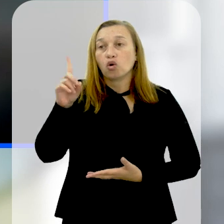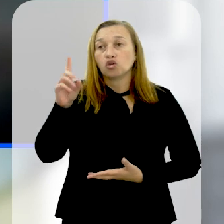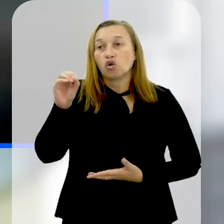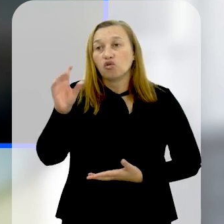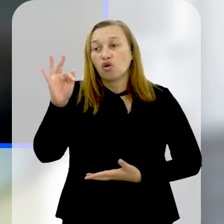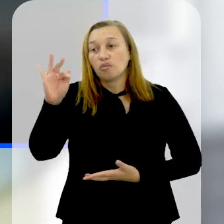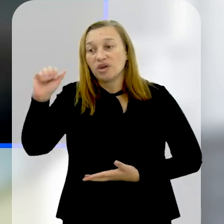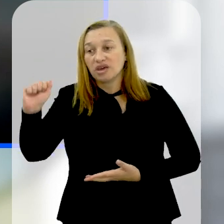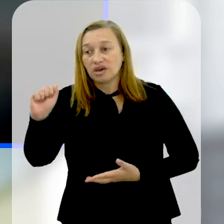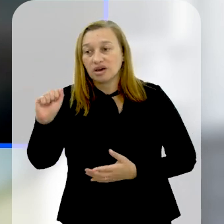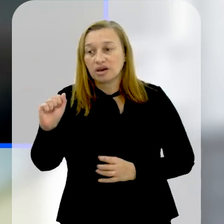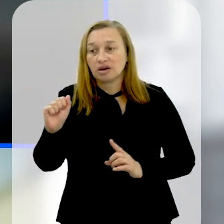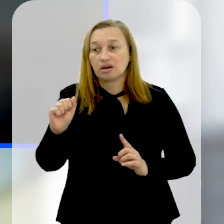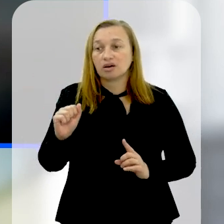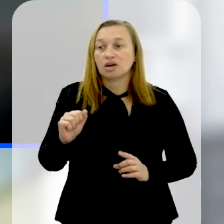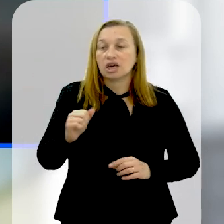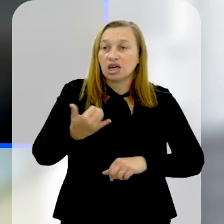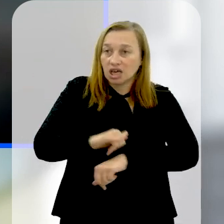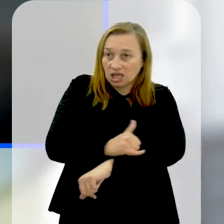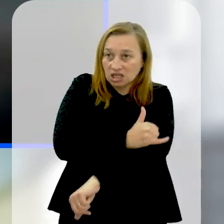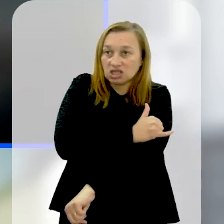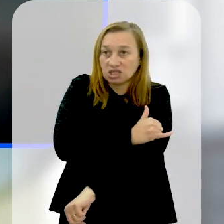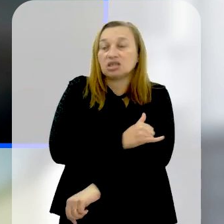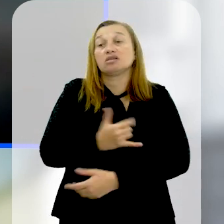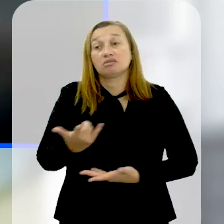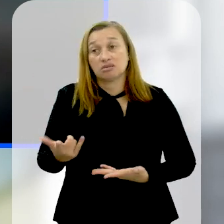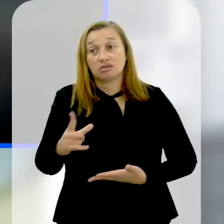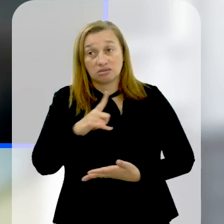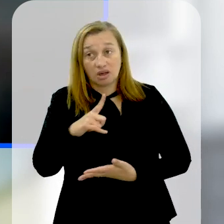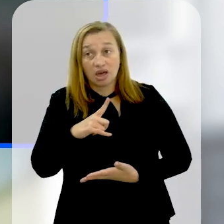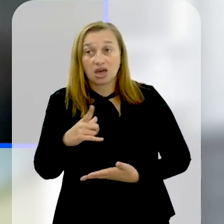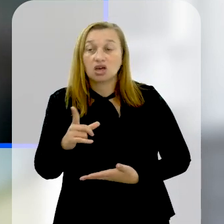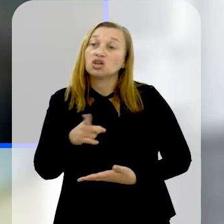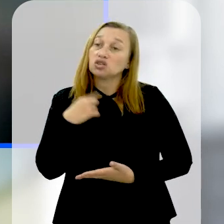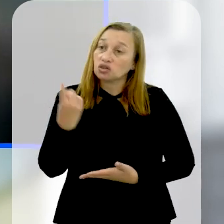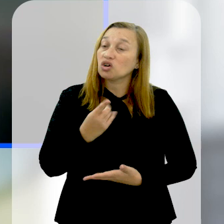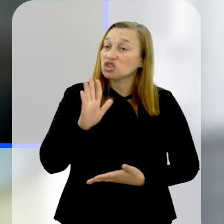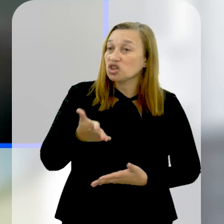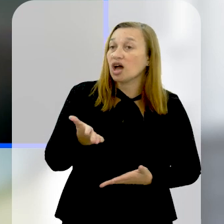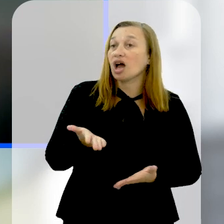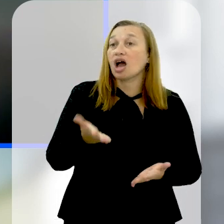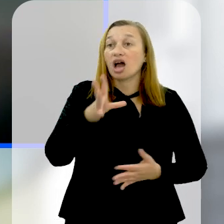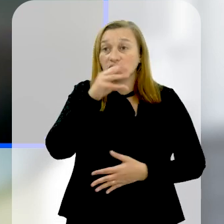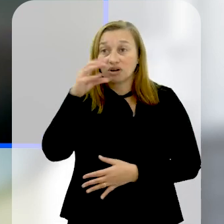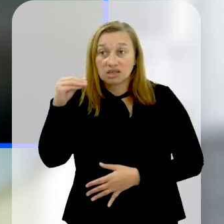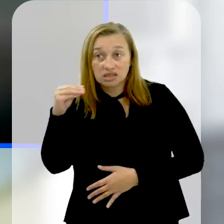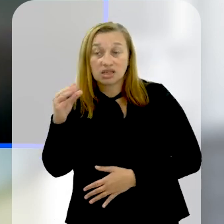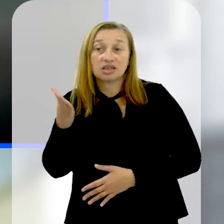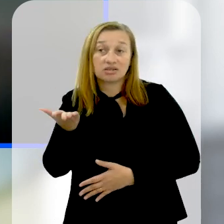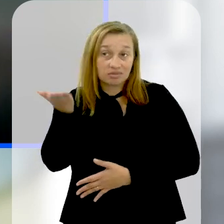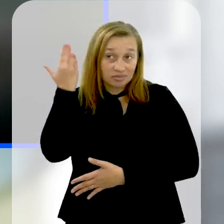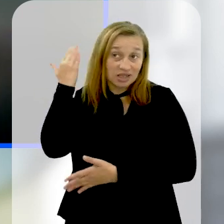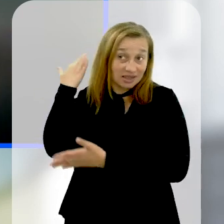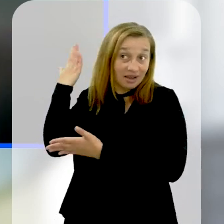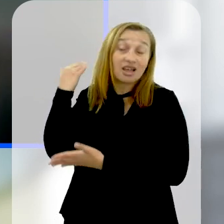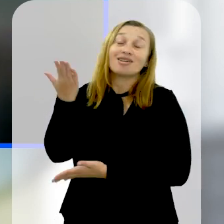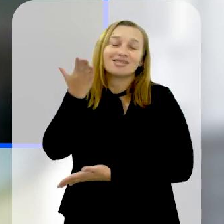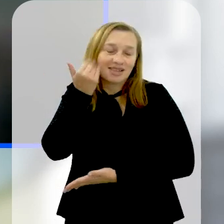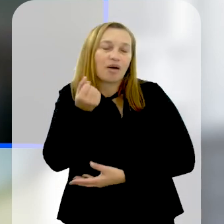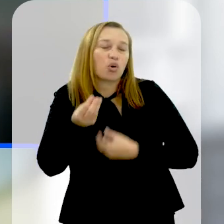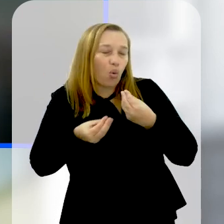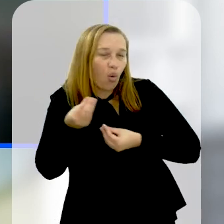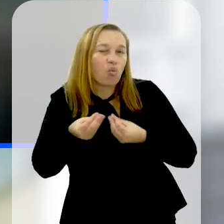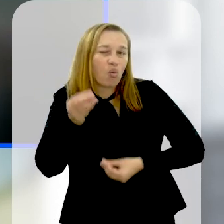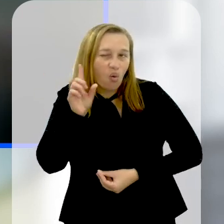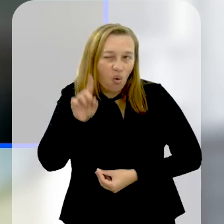ela existe, o bullying, principalmente no meio de adolescente, né? Todos nós fomos adolescentes aqui, a gente